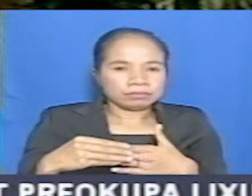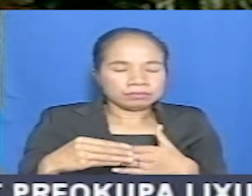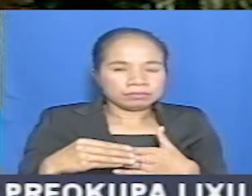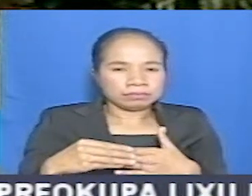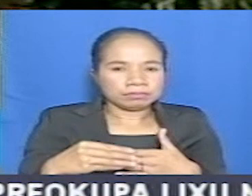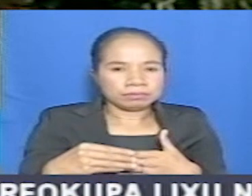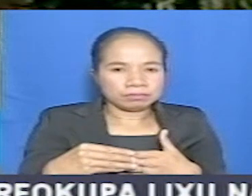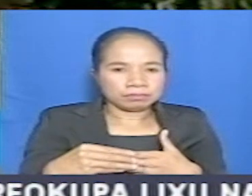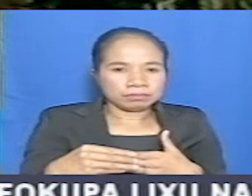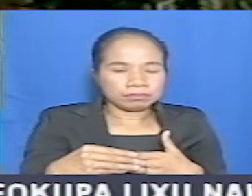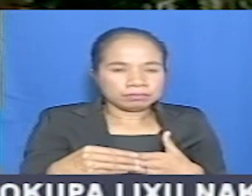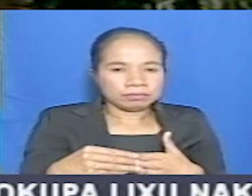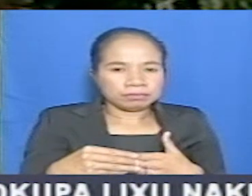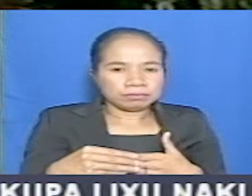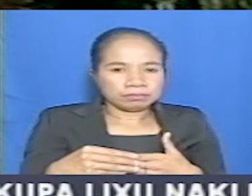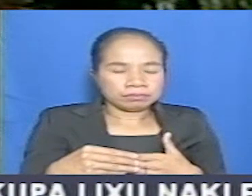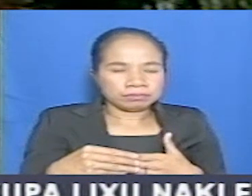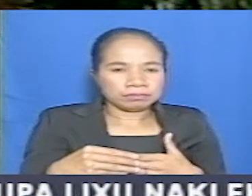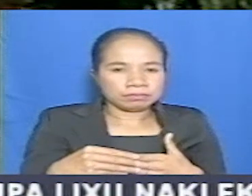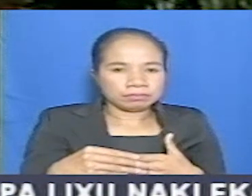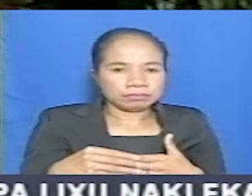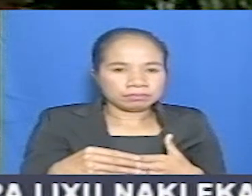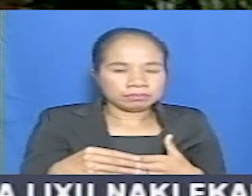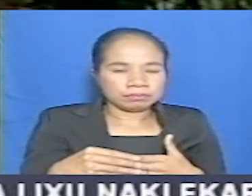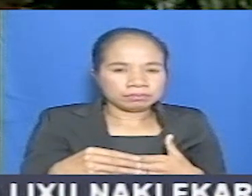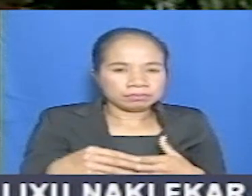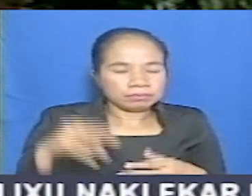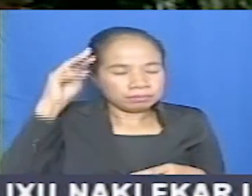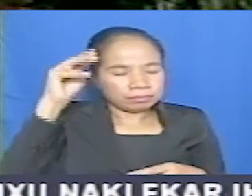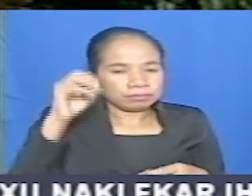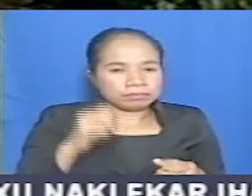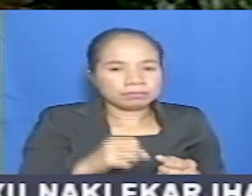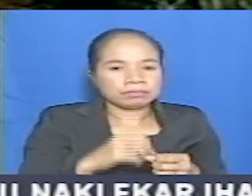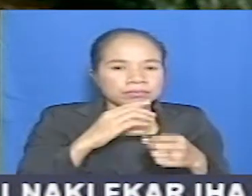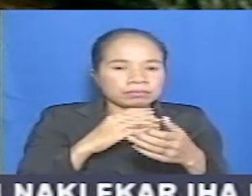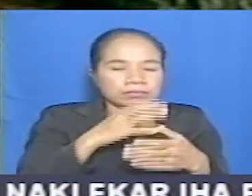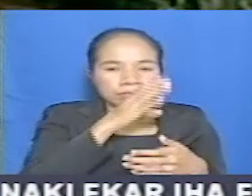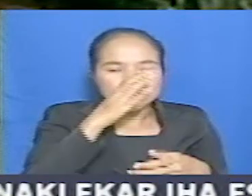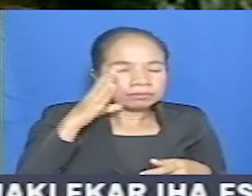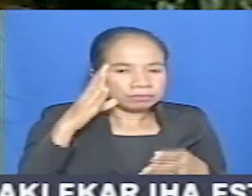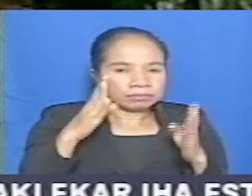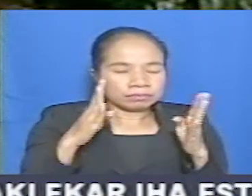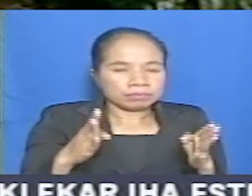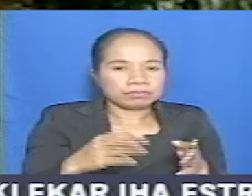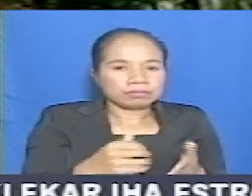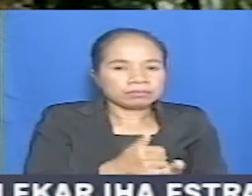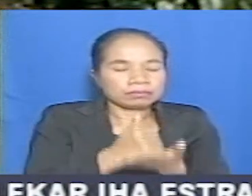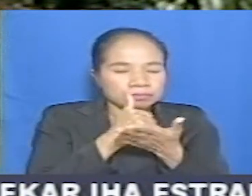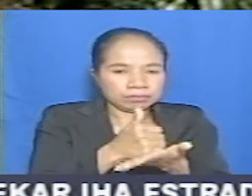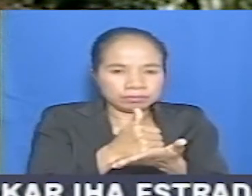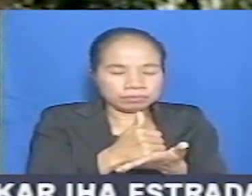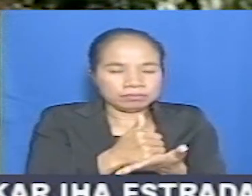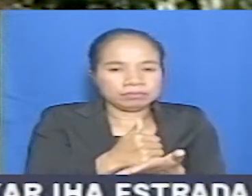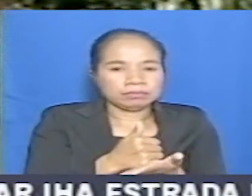Enoro, agradecemos o Ministério da Agricultura, o apoio Ita, o amigo, a tua